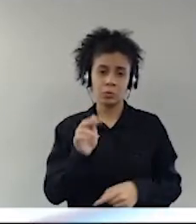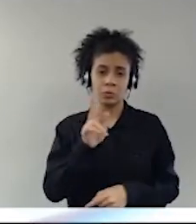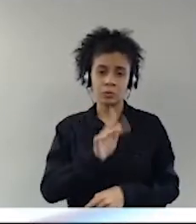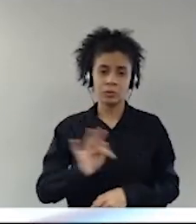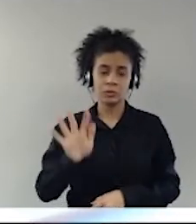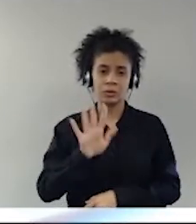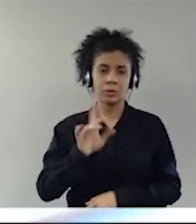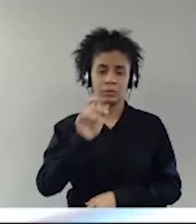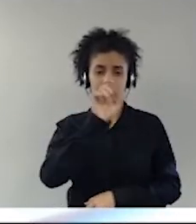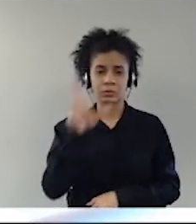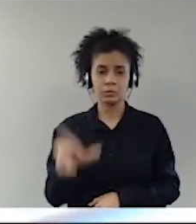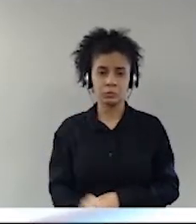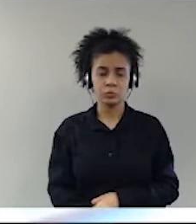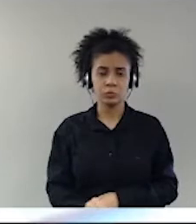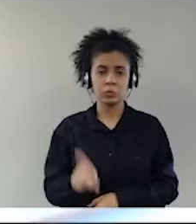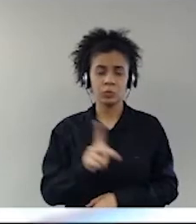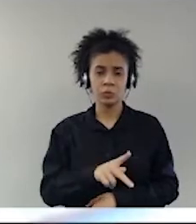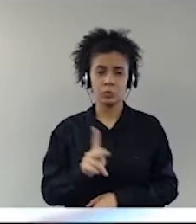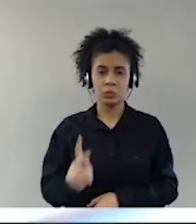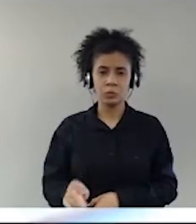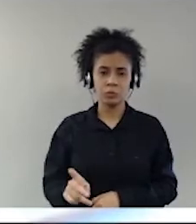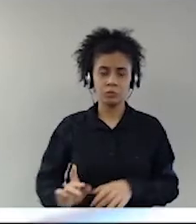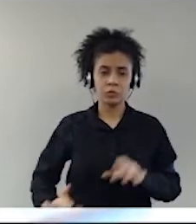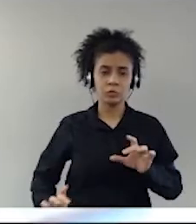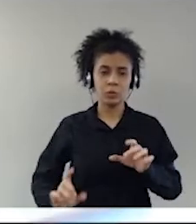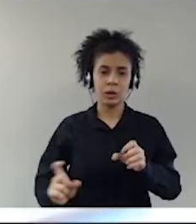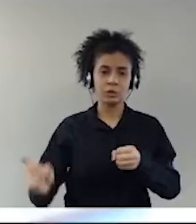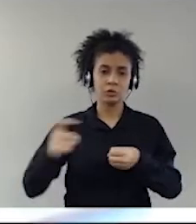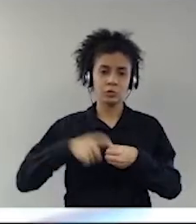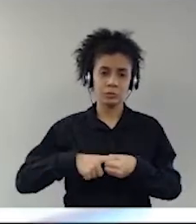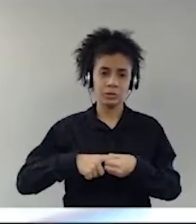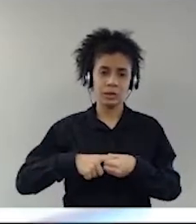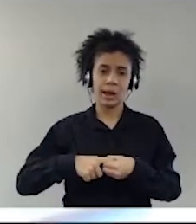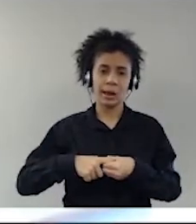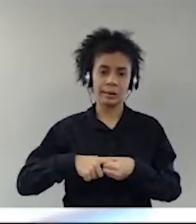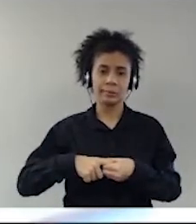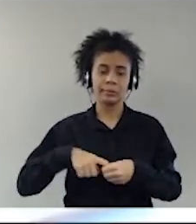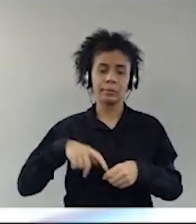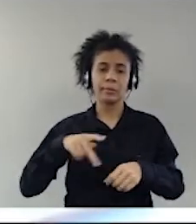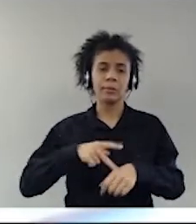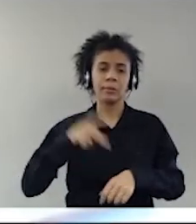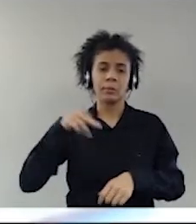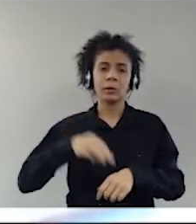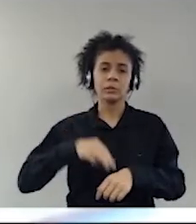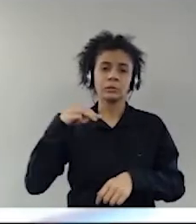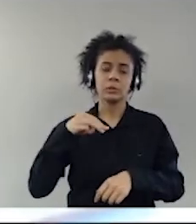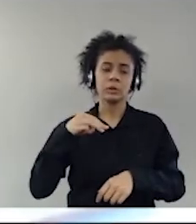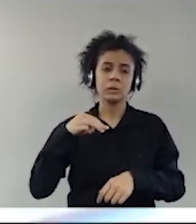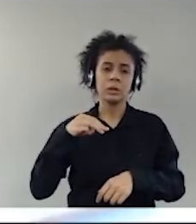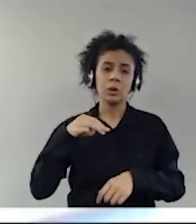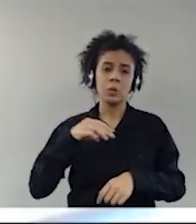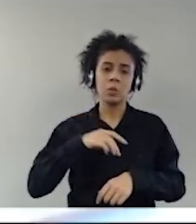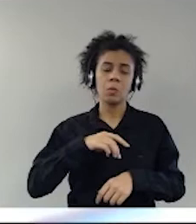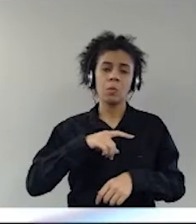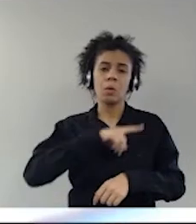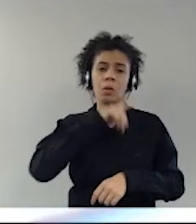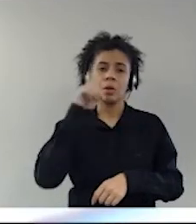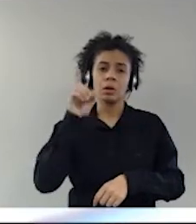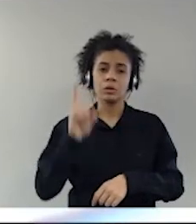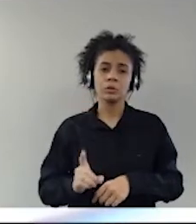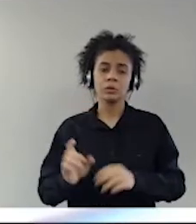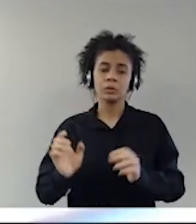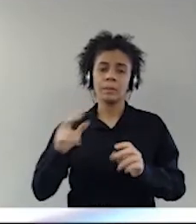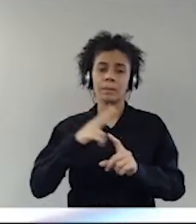Rio Grande do Sul, professora associada do Programa de Pós-Graduação, Mestrado e Doutorado em Direito do Centro